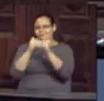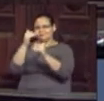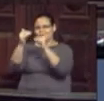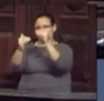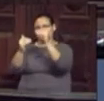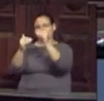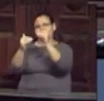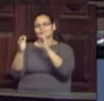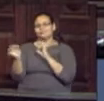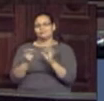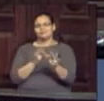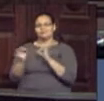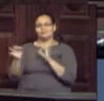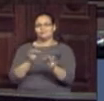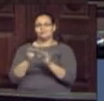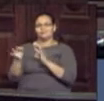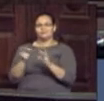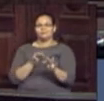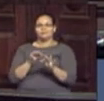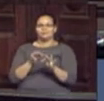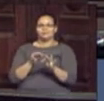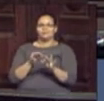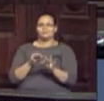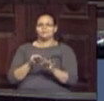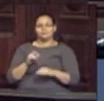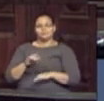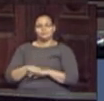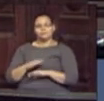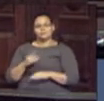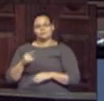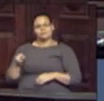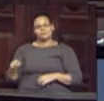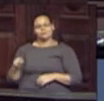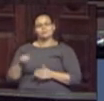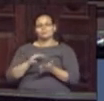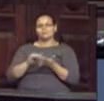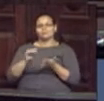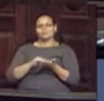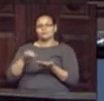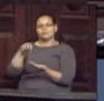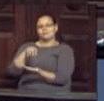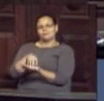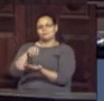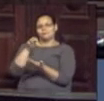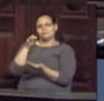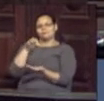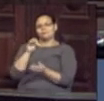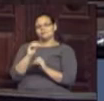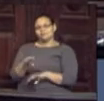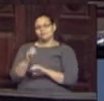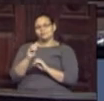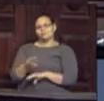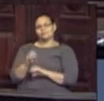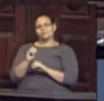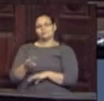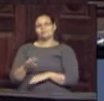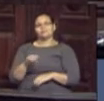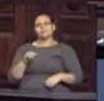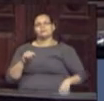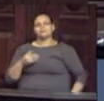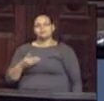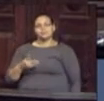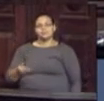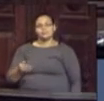de planejamento desenvolvido pela Secretaria de Estado de Educação, com vistas, segundo eles,